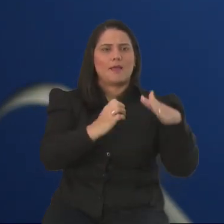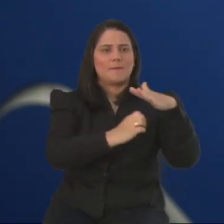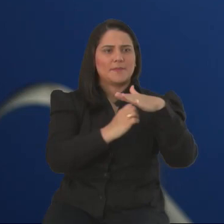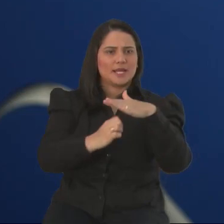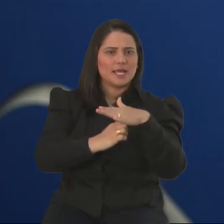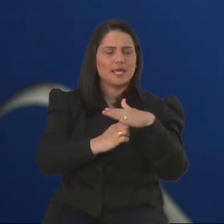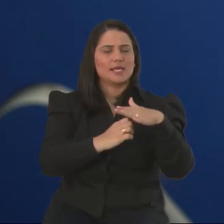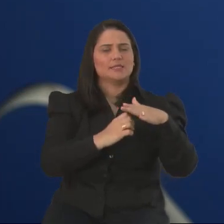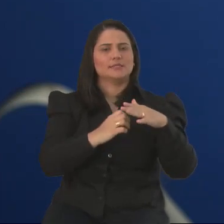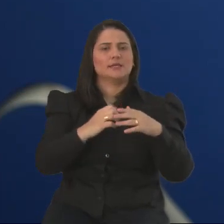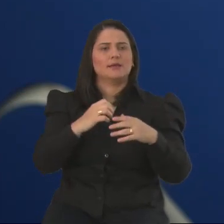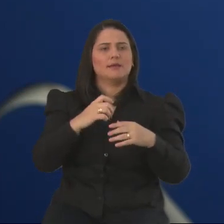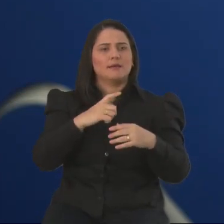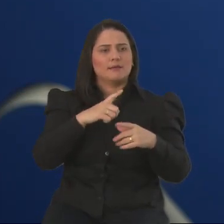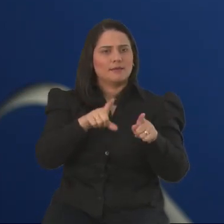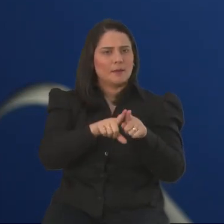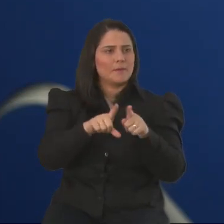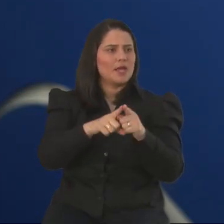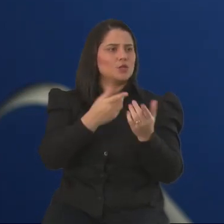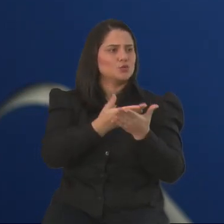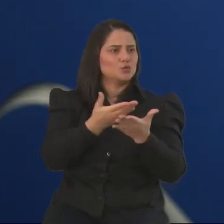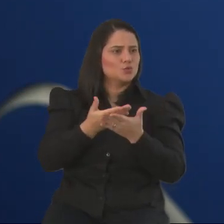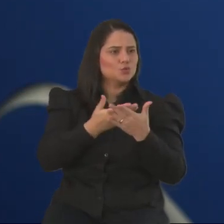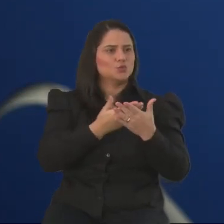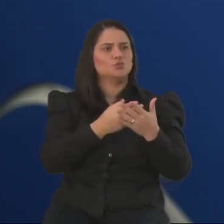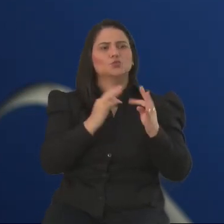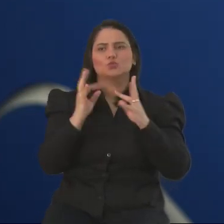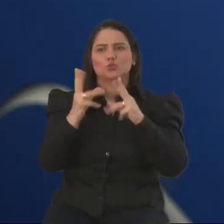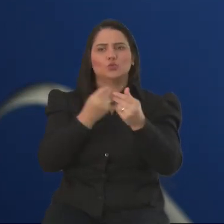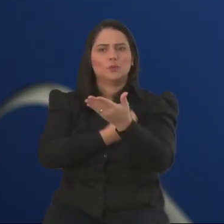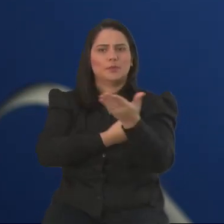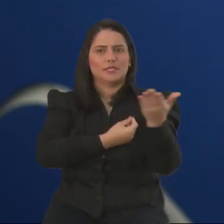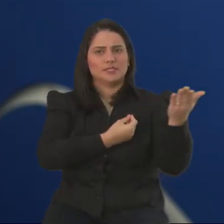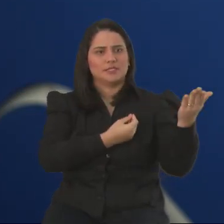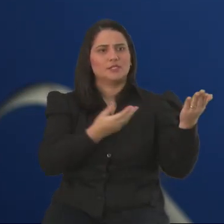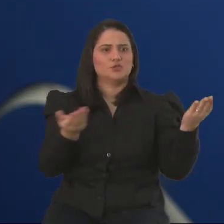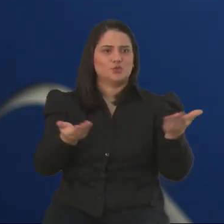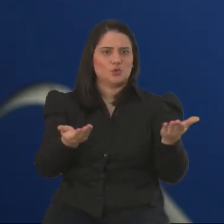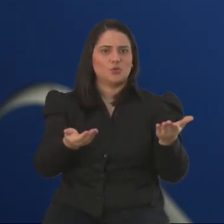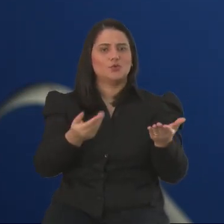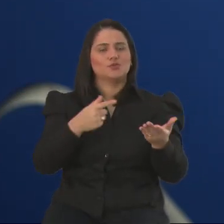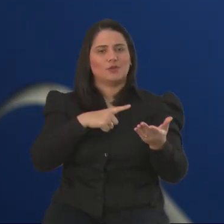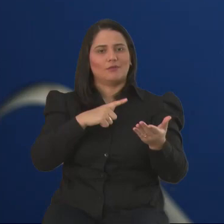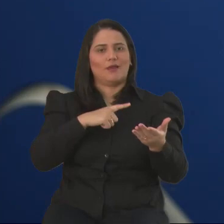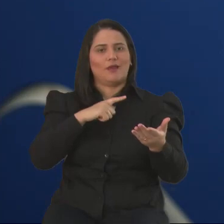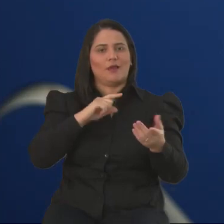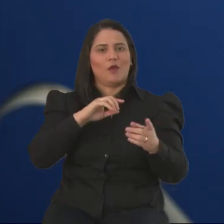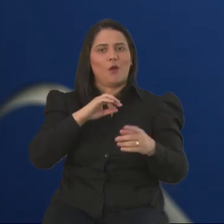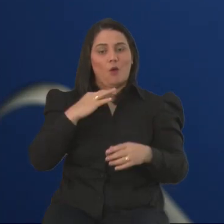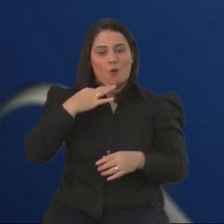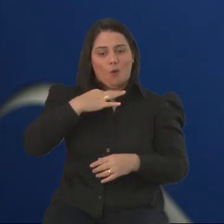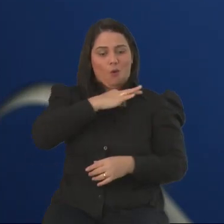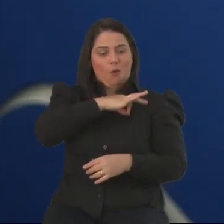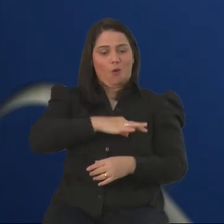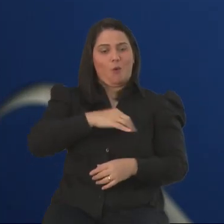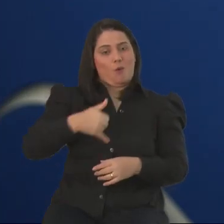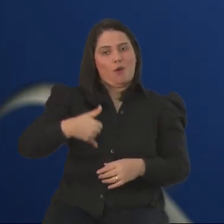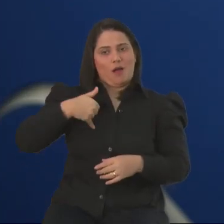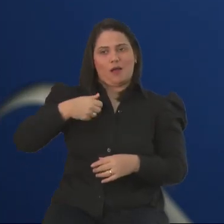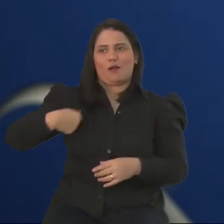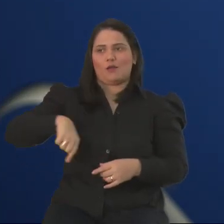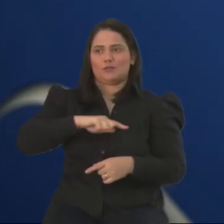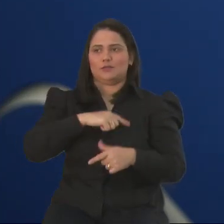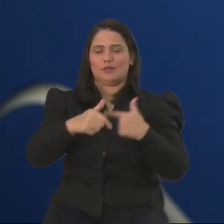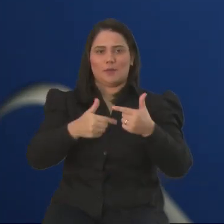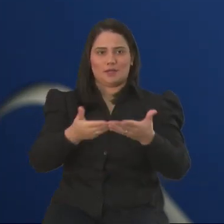estudantes, todos os presentes que hoje nos honram com a sua presença, que abrilhantam este evento. O evento